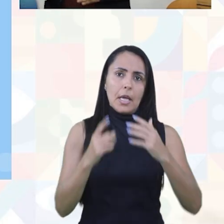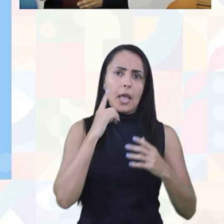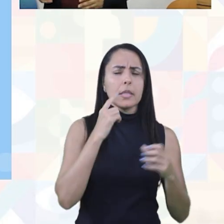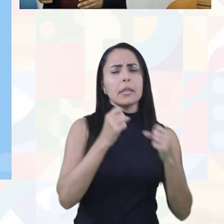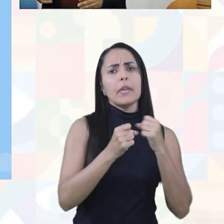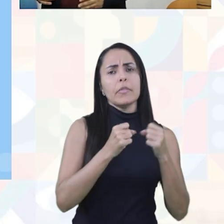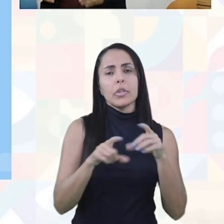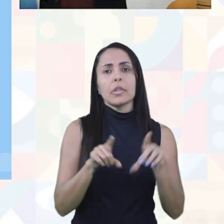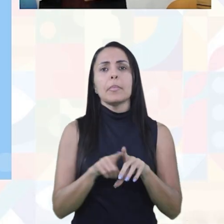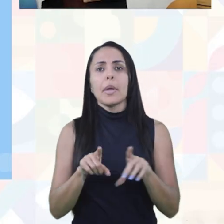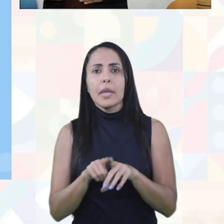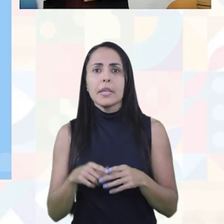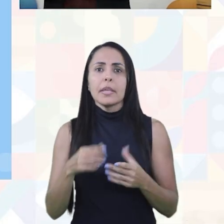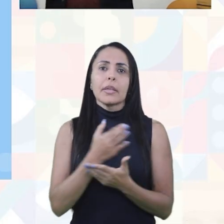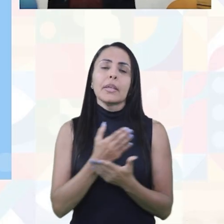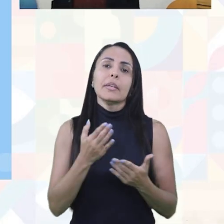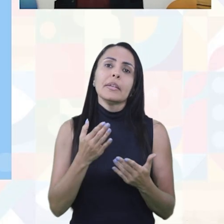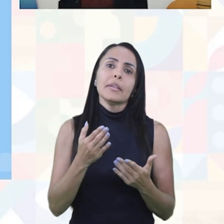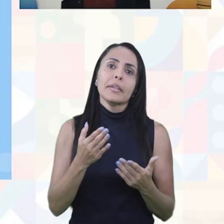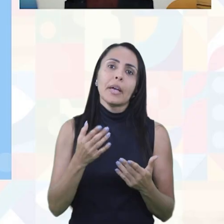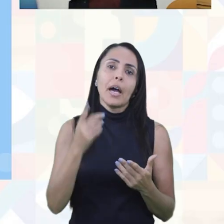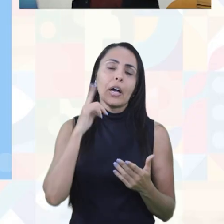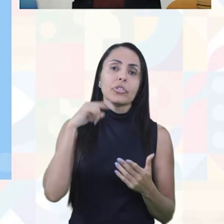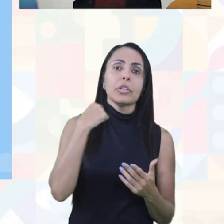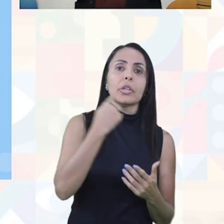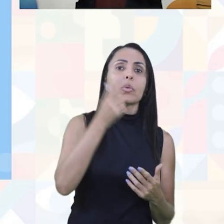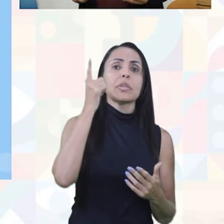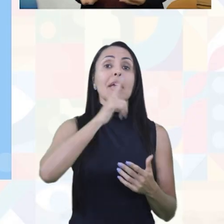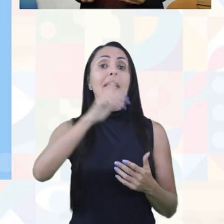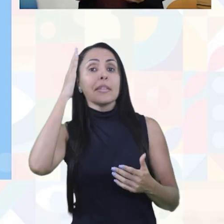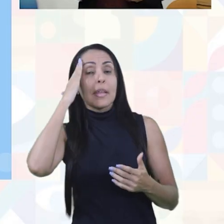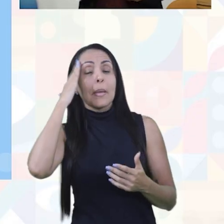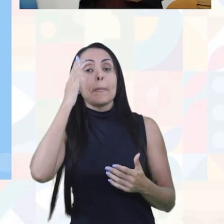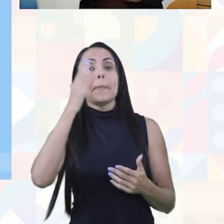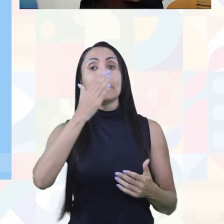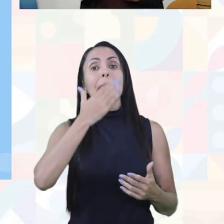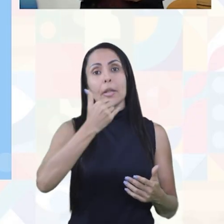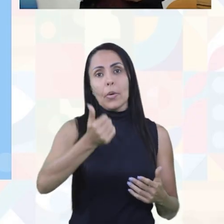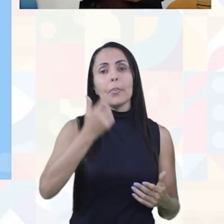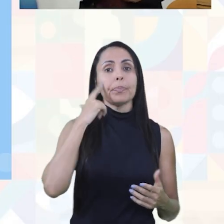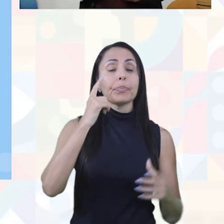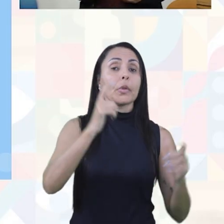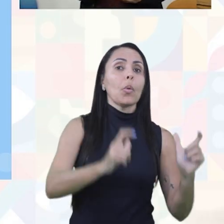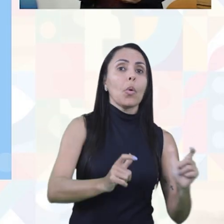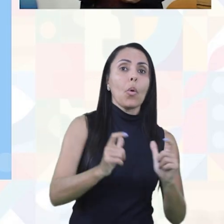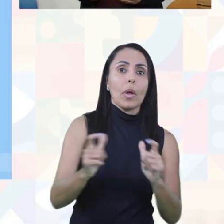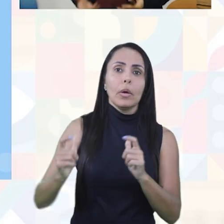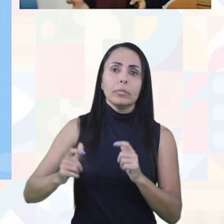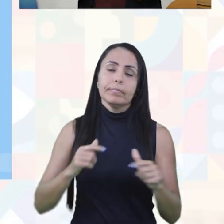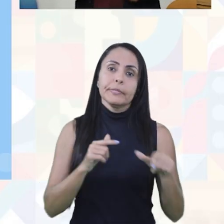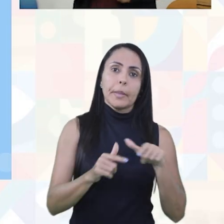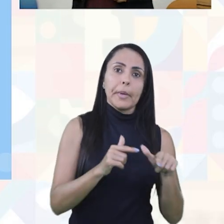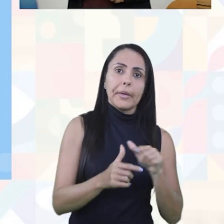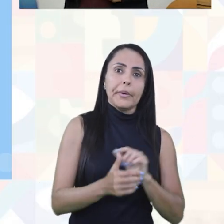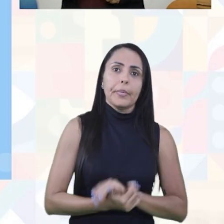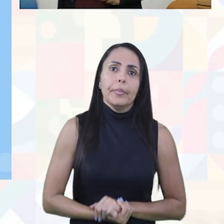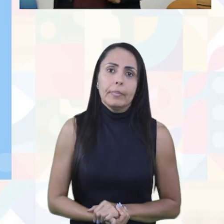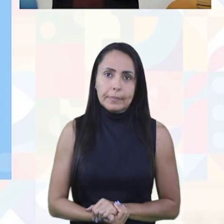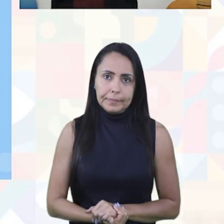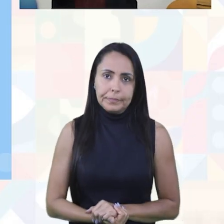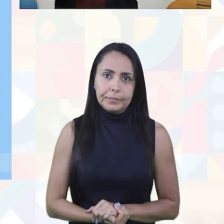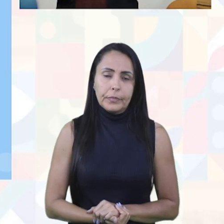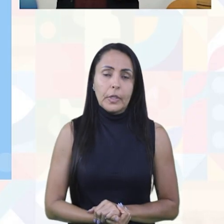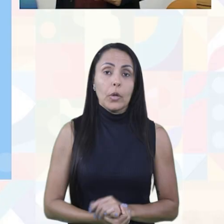entrevista também com quem está, para a gente conseguir entender como que é aquele local, aquele ambiente de trabalho. E